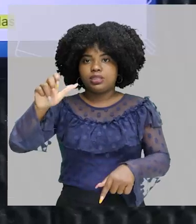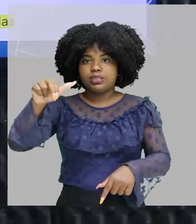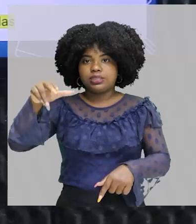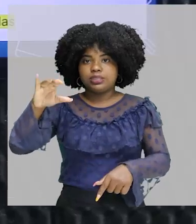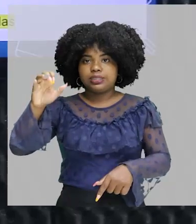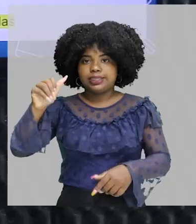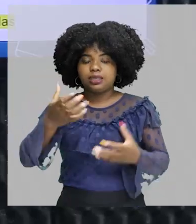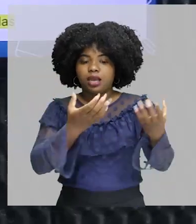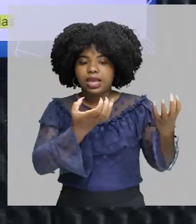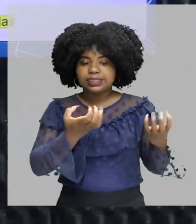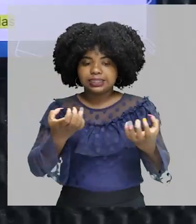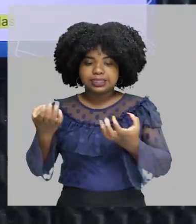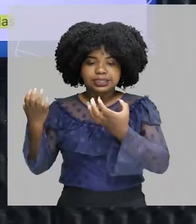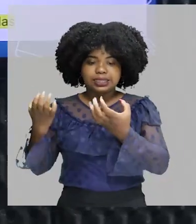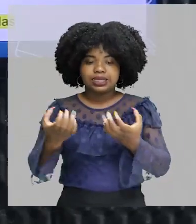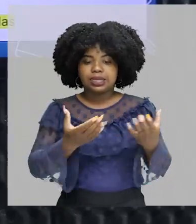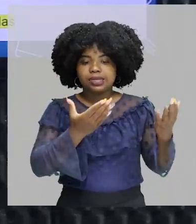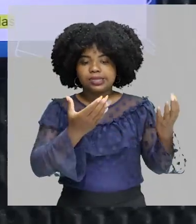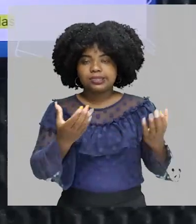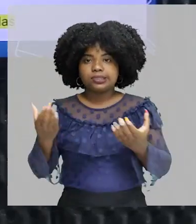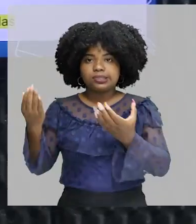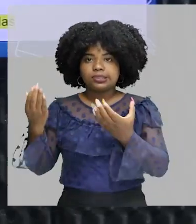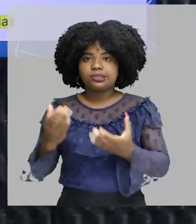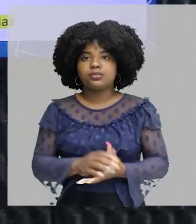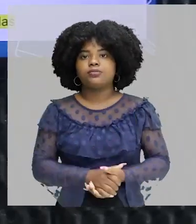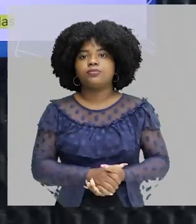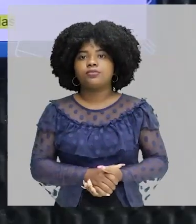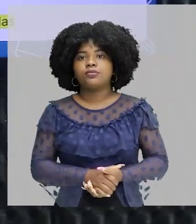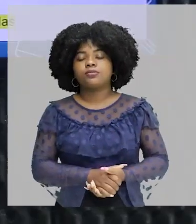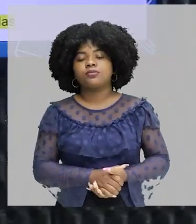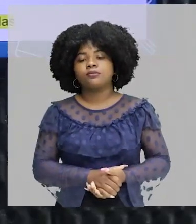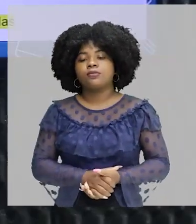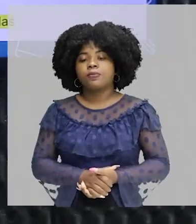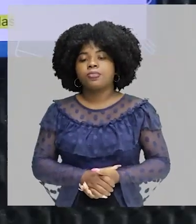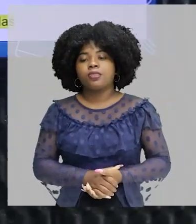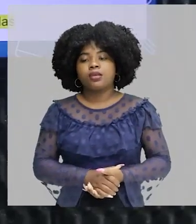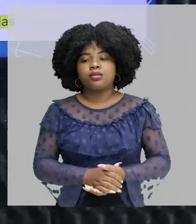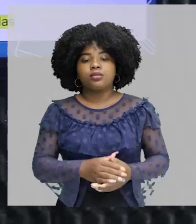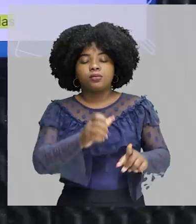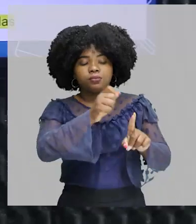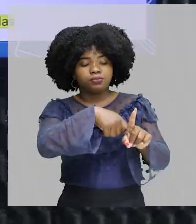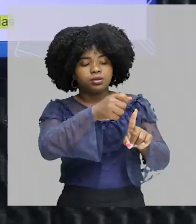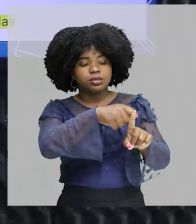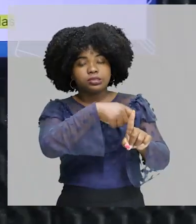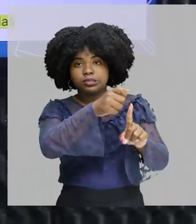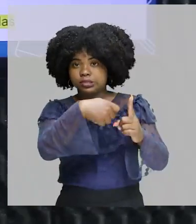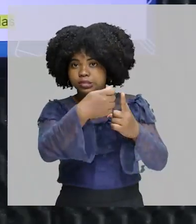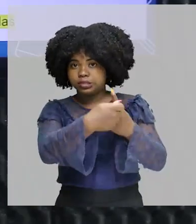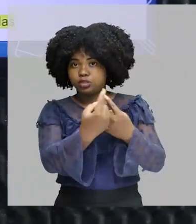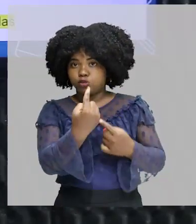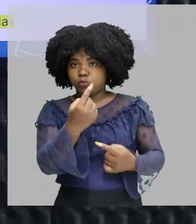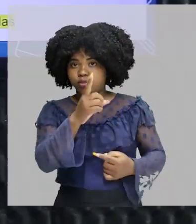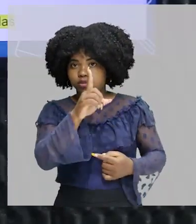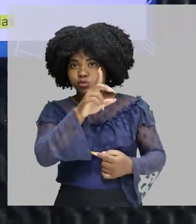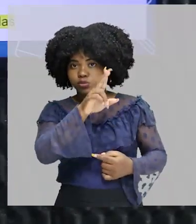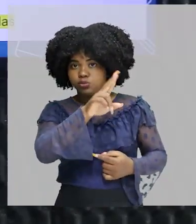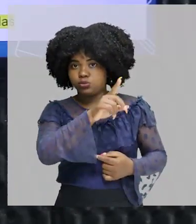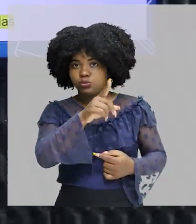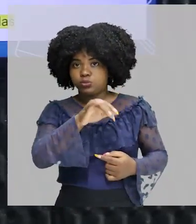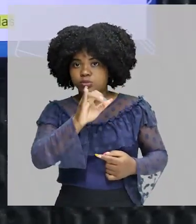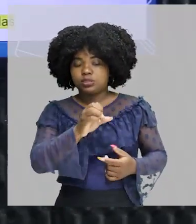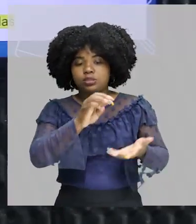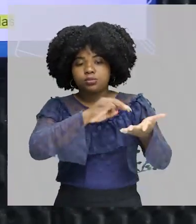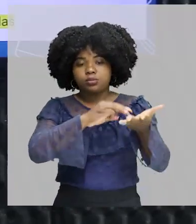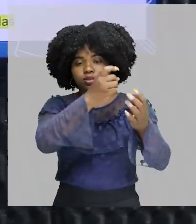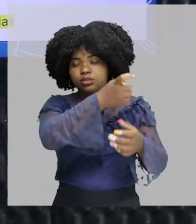bananas. Só que essas 12 bananas vão ter uma massa X. Uma dúzia de melancias, são